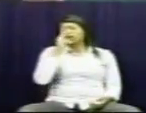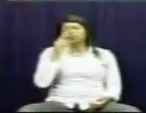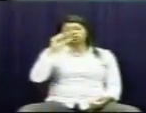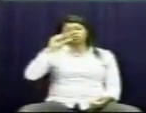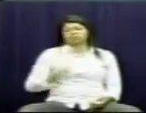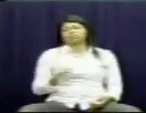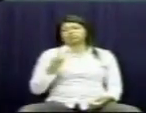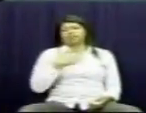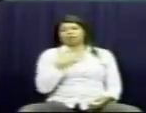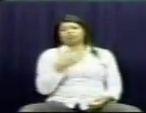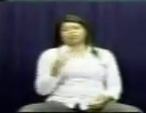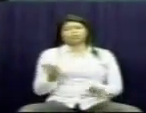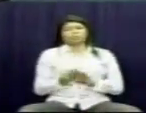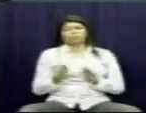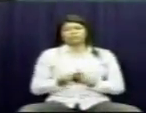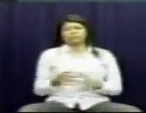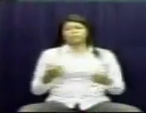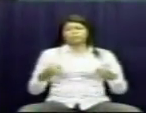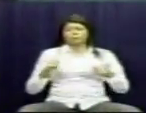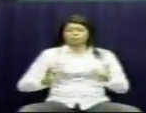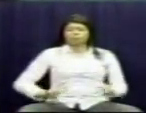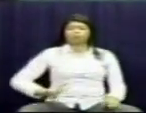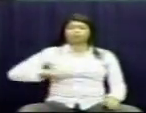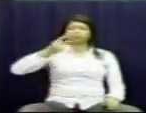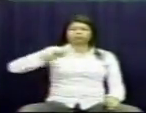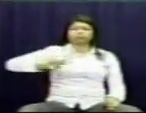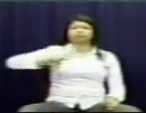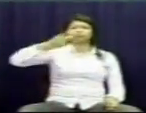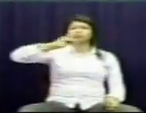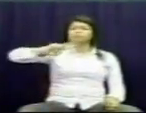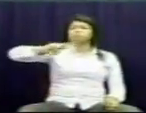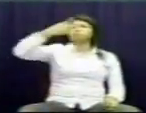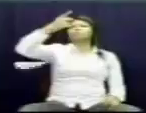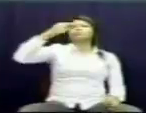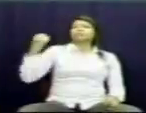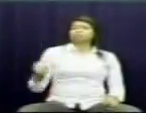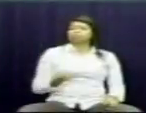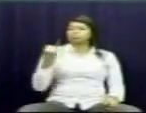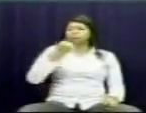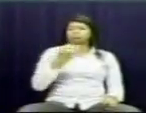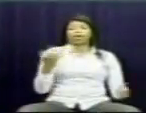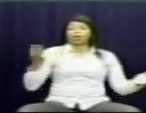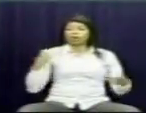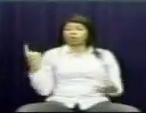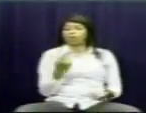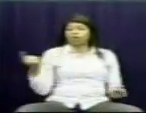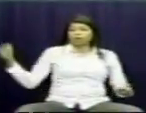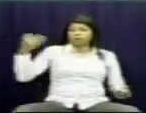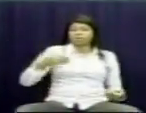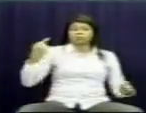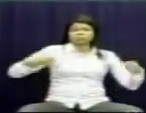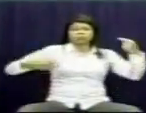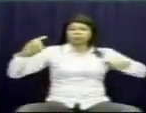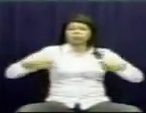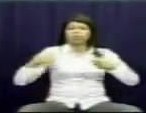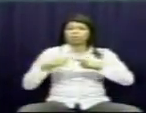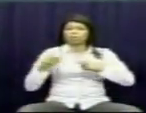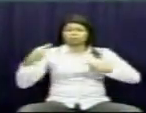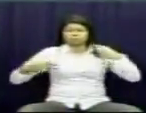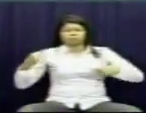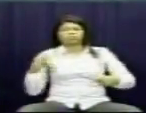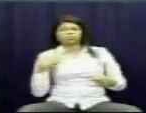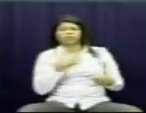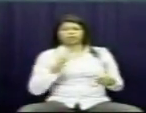estruturante. Nós estamos aqui à disposição e espero contribuir com esse debate, com essa luta de resistência, não dos médicos, mas da